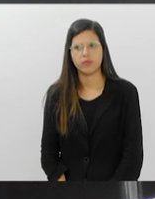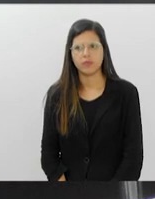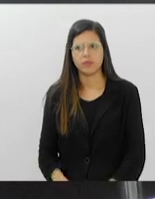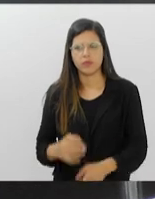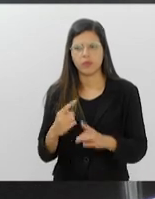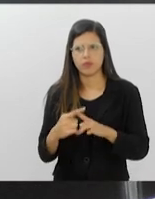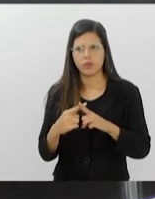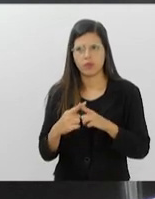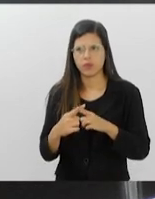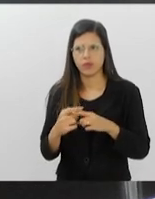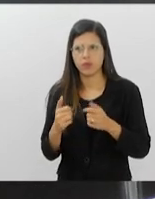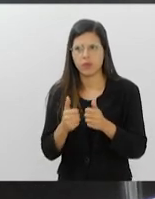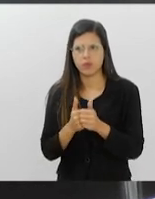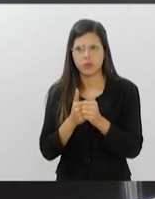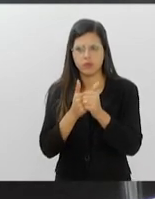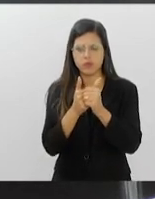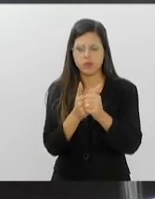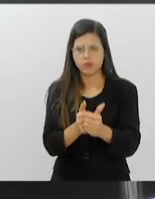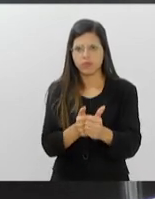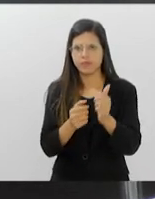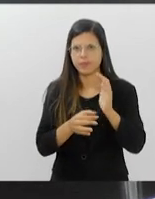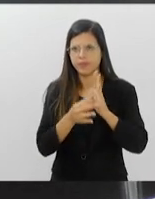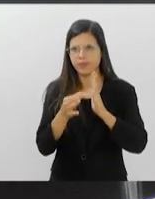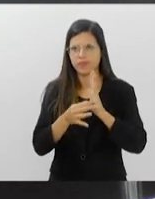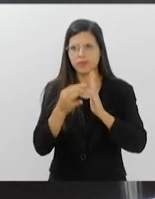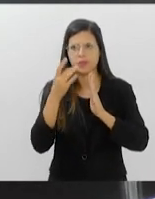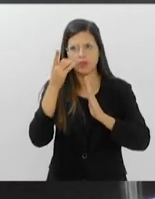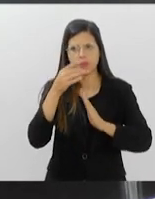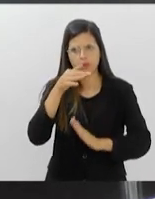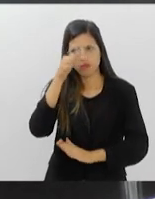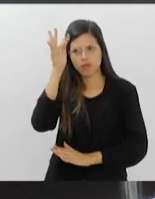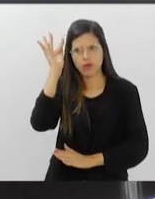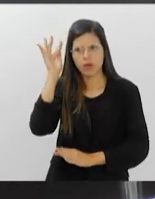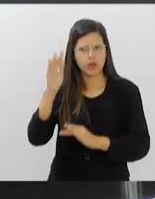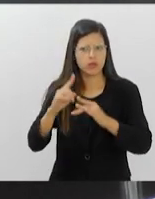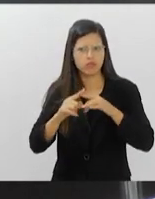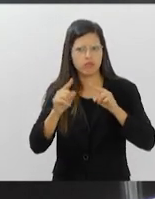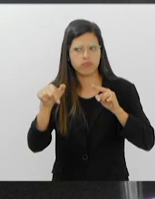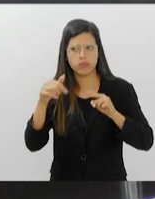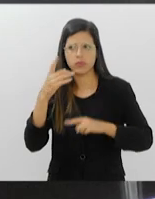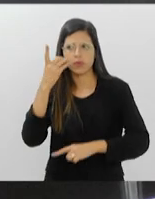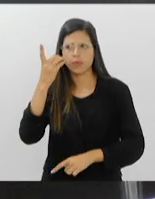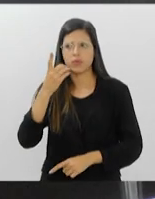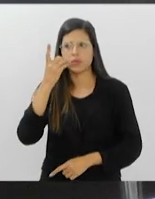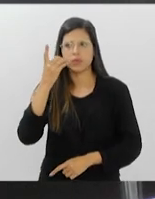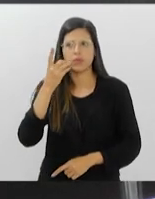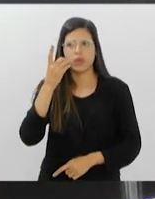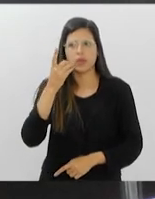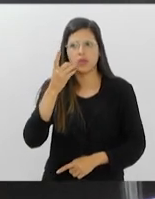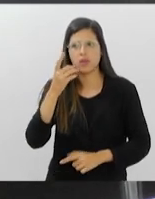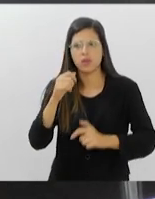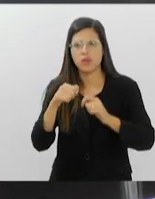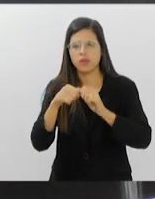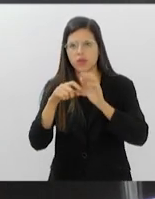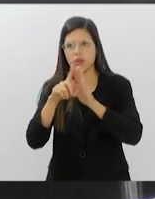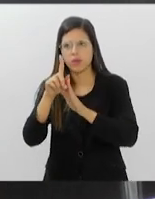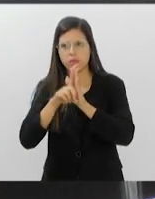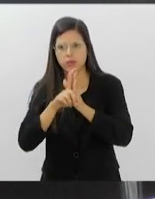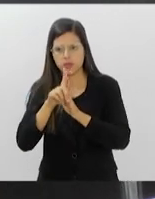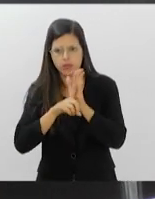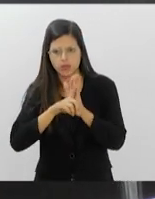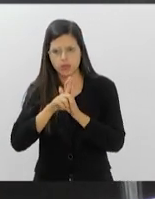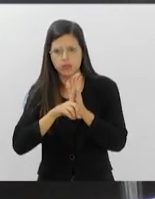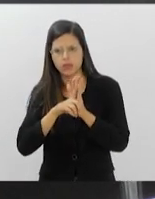o parecer do deputado Fred Pacheco, mas como a deputada fez um estudo,